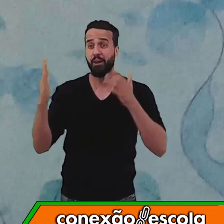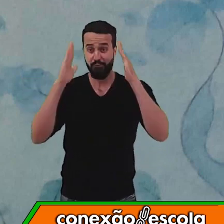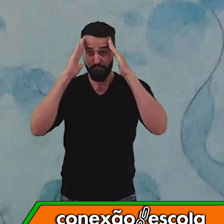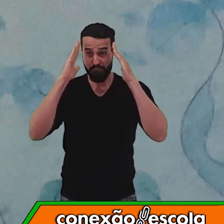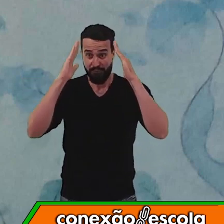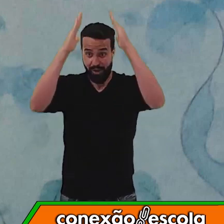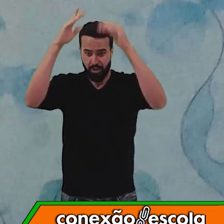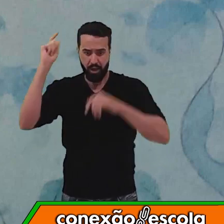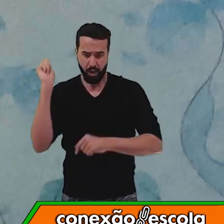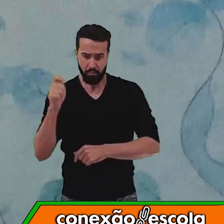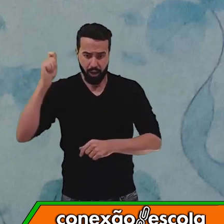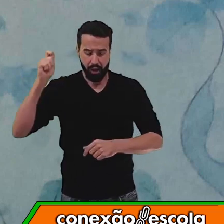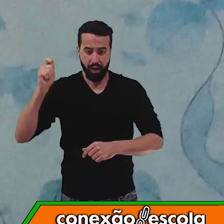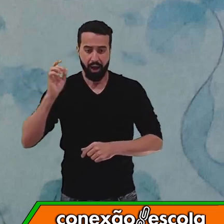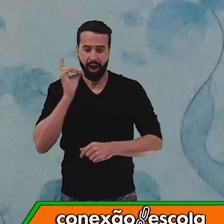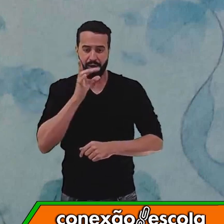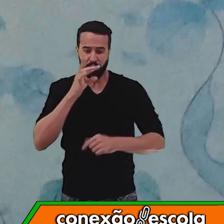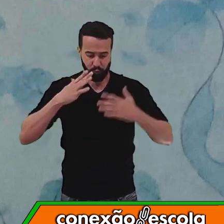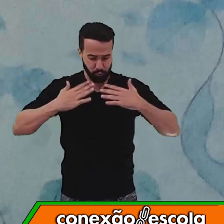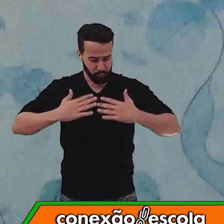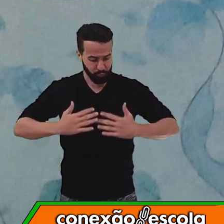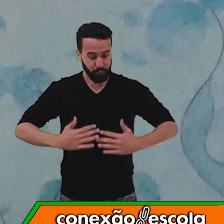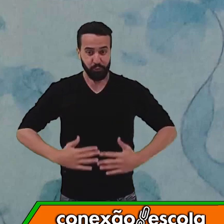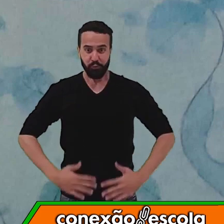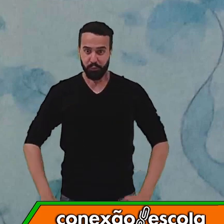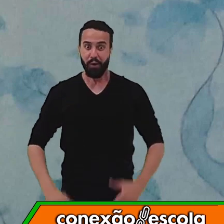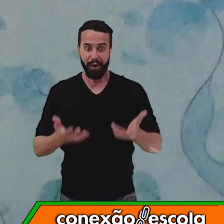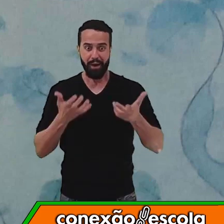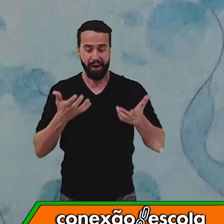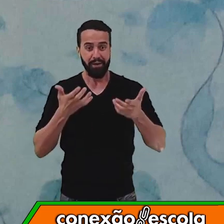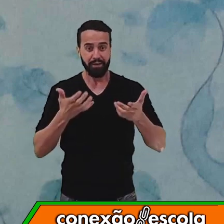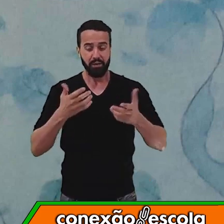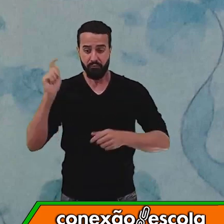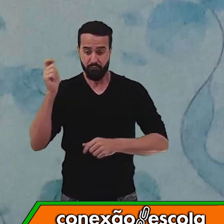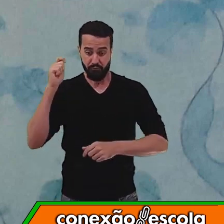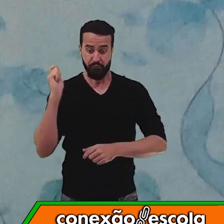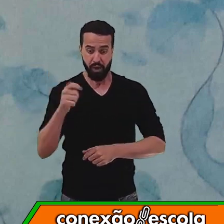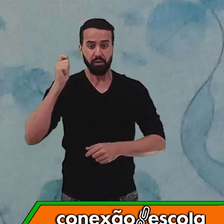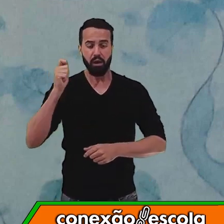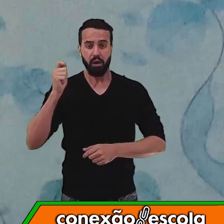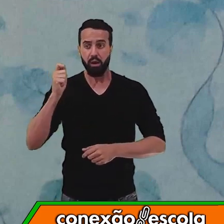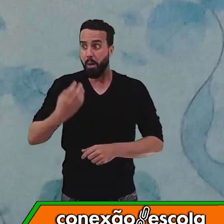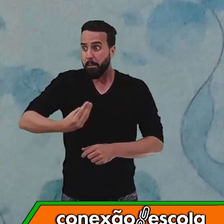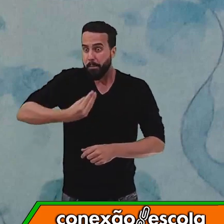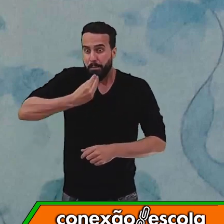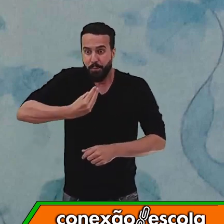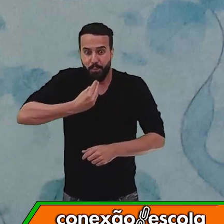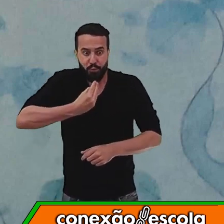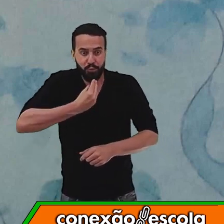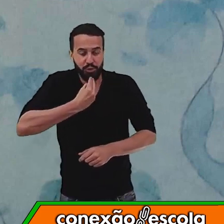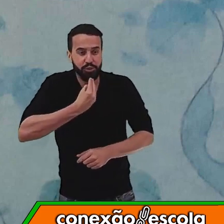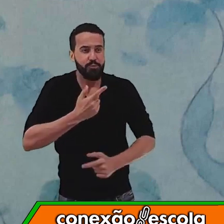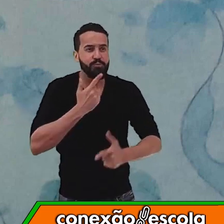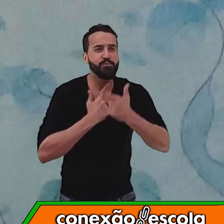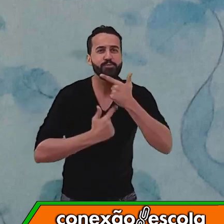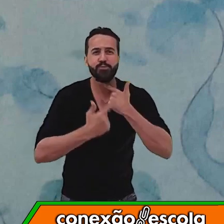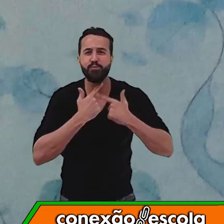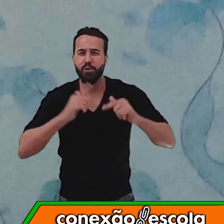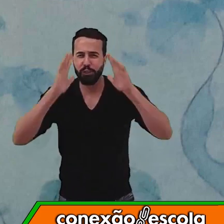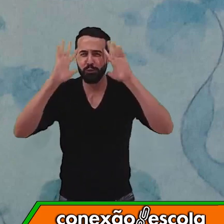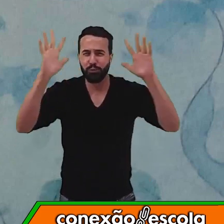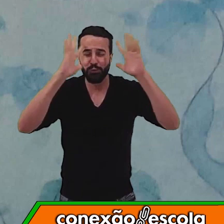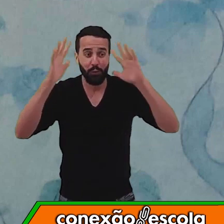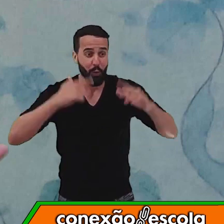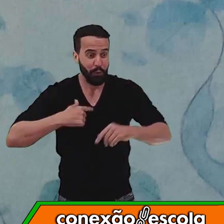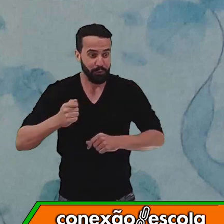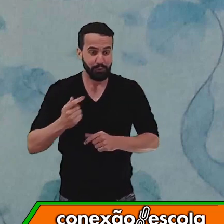azul. E seria bom se fosse, pois assim conseguiria realizar todos os seus desejos de